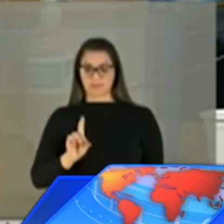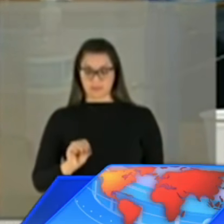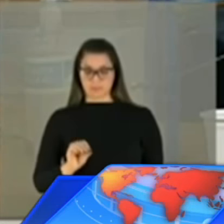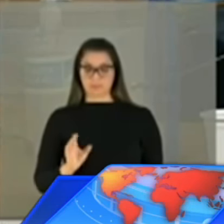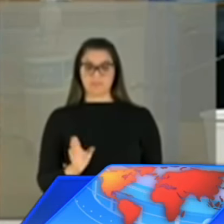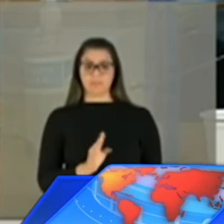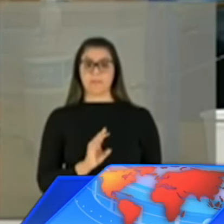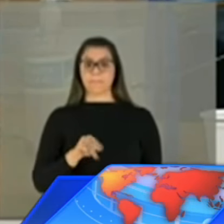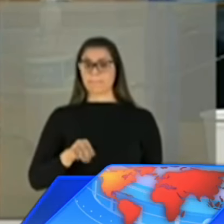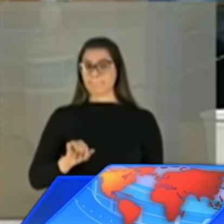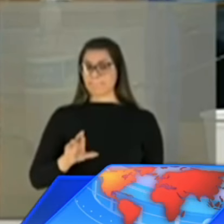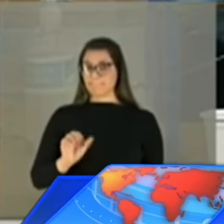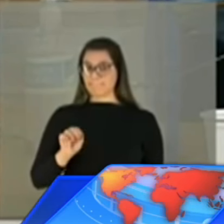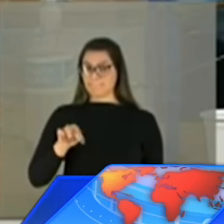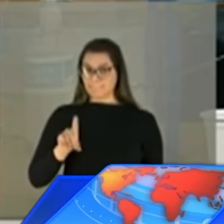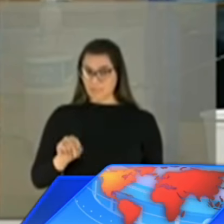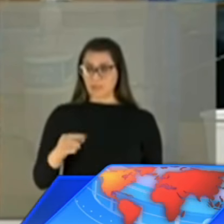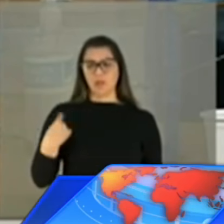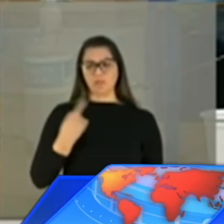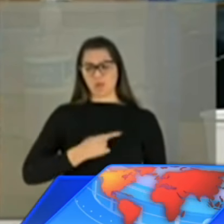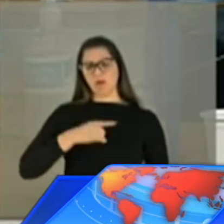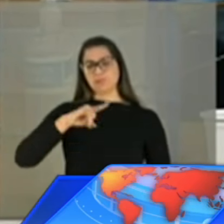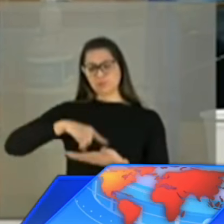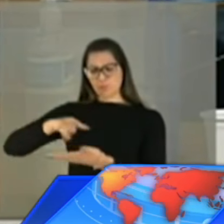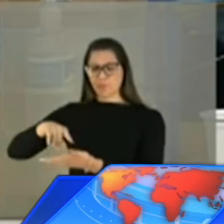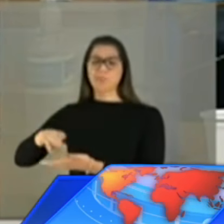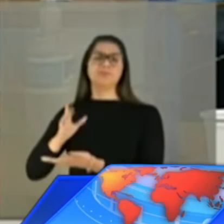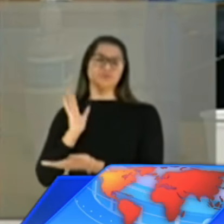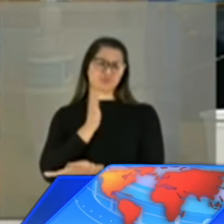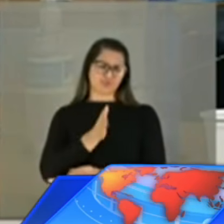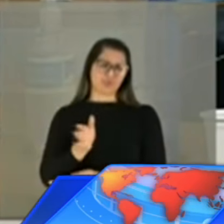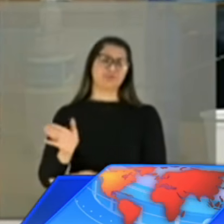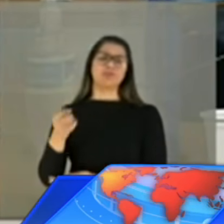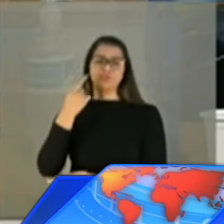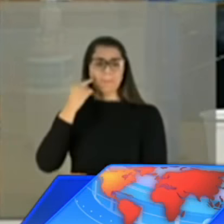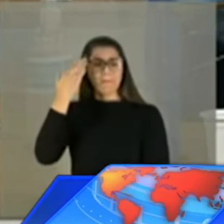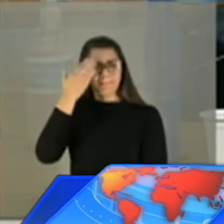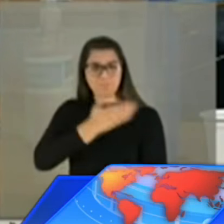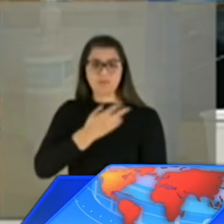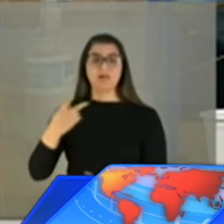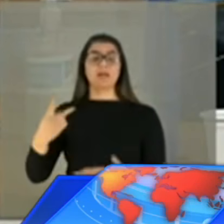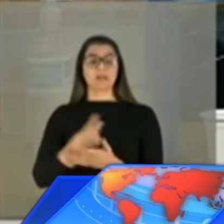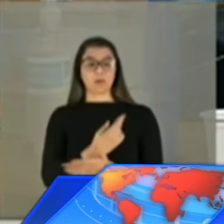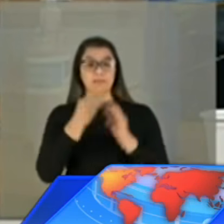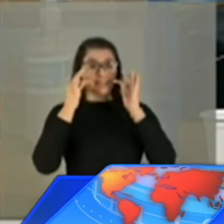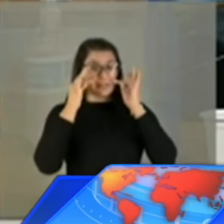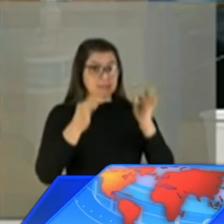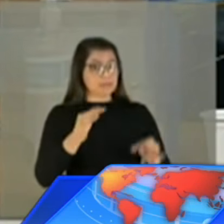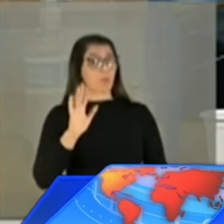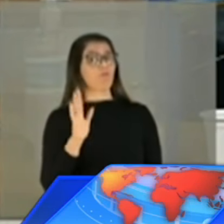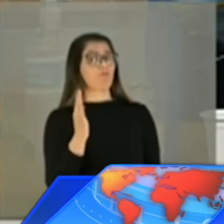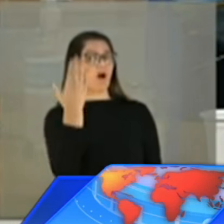já recebeu documentos suficientes para atestar que ocorreu o falso testemunho